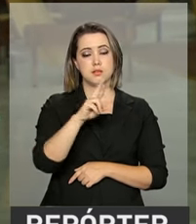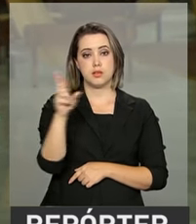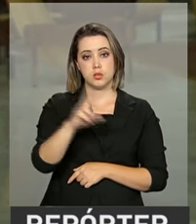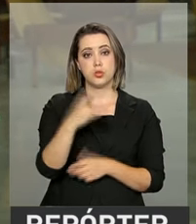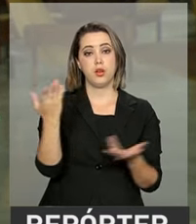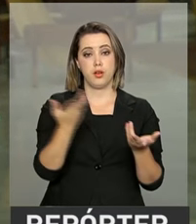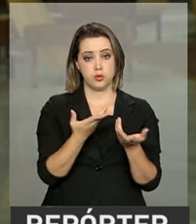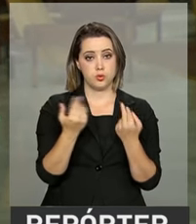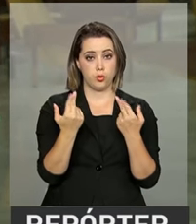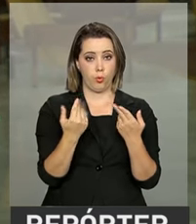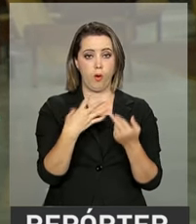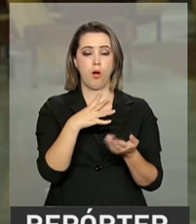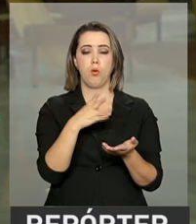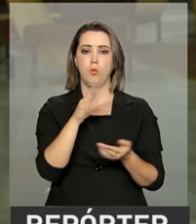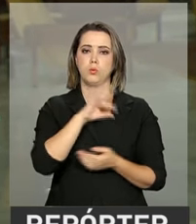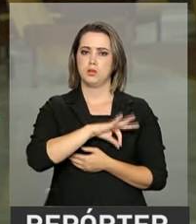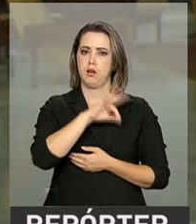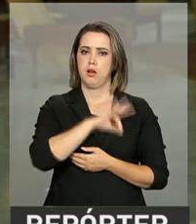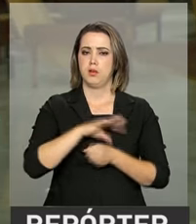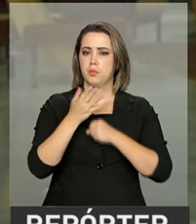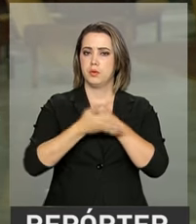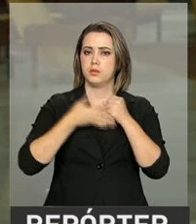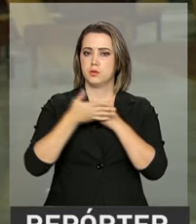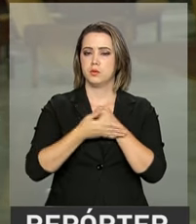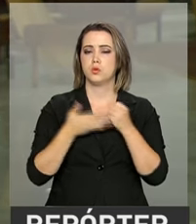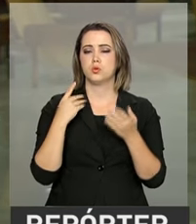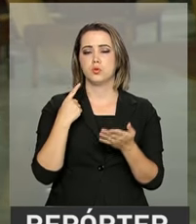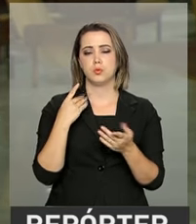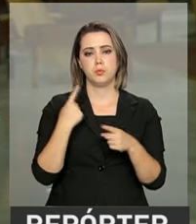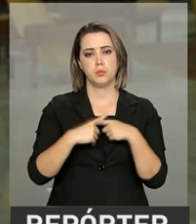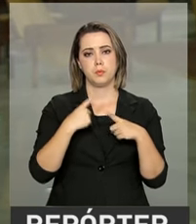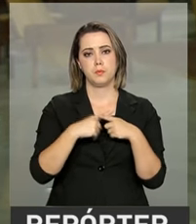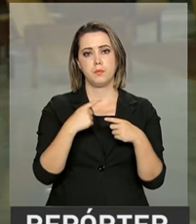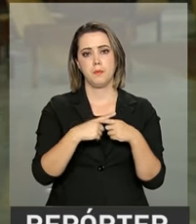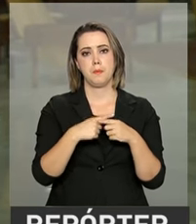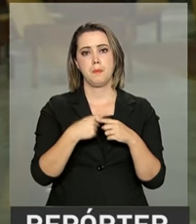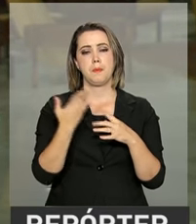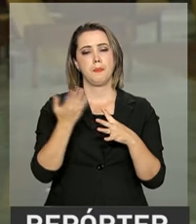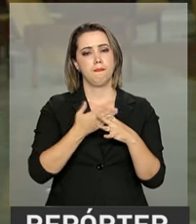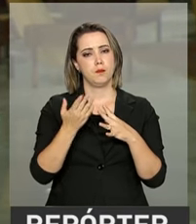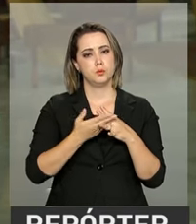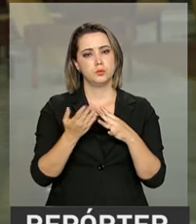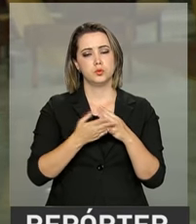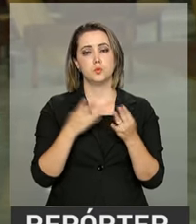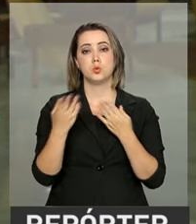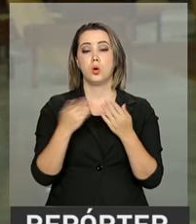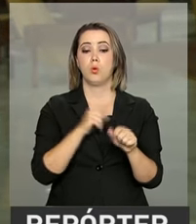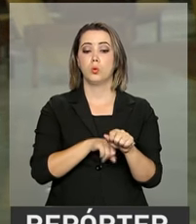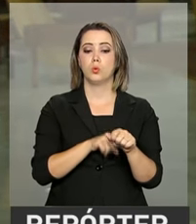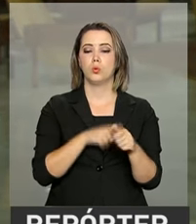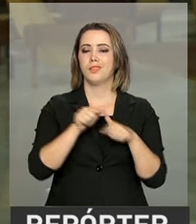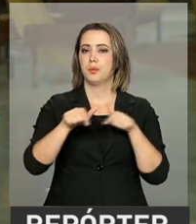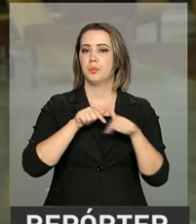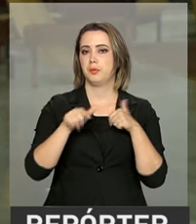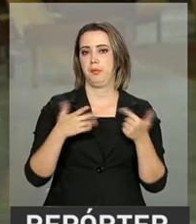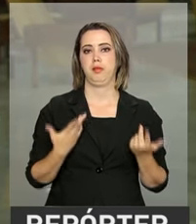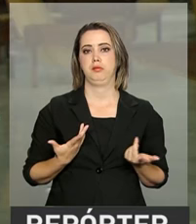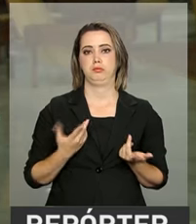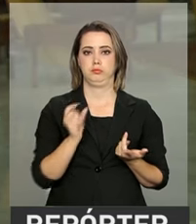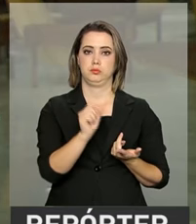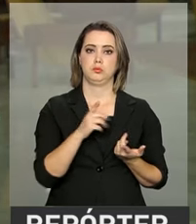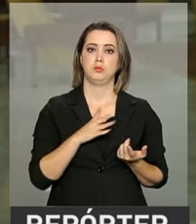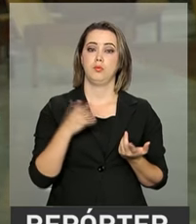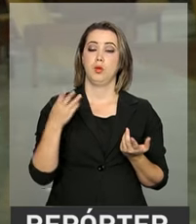mínimo atual, já que o abono salarial é proporcional ao tempo trabalhado. O Ministério do Trabalho